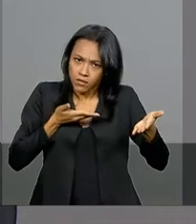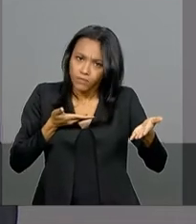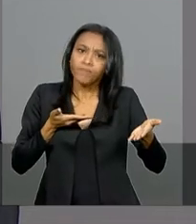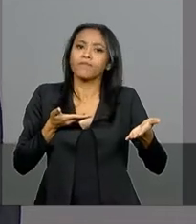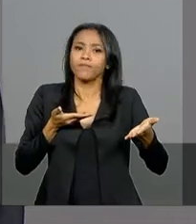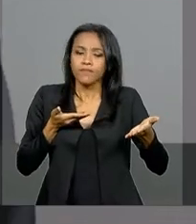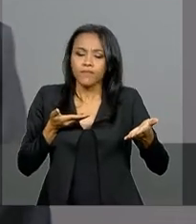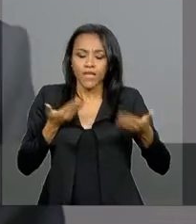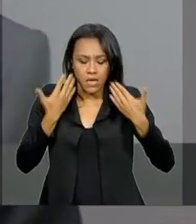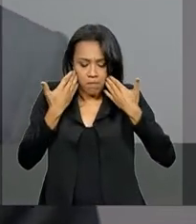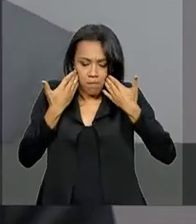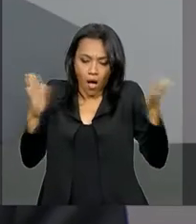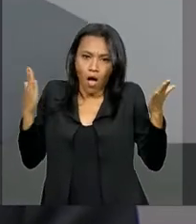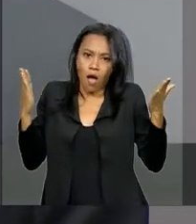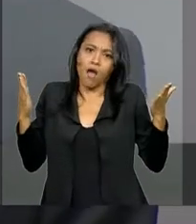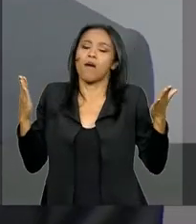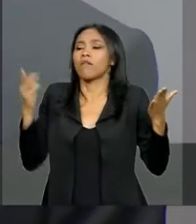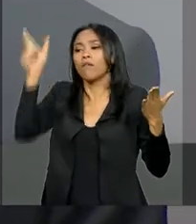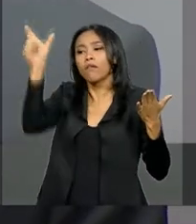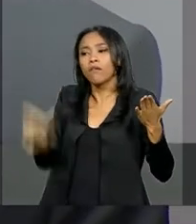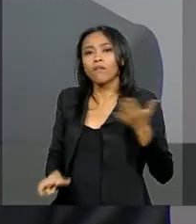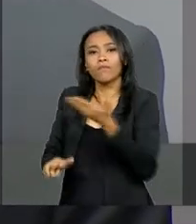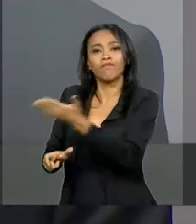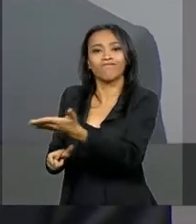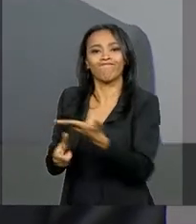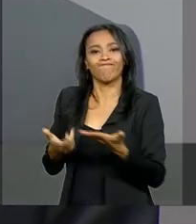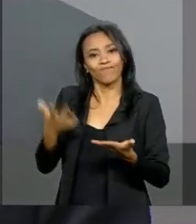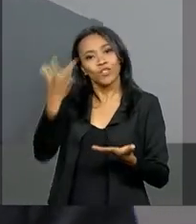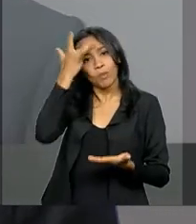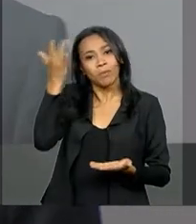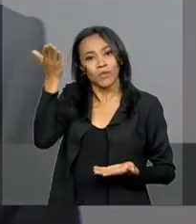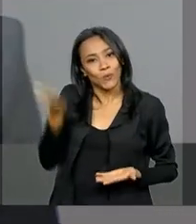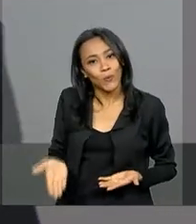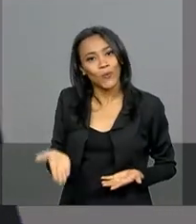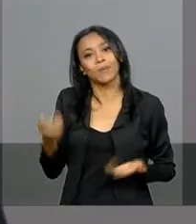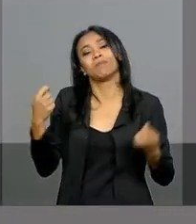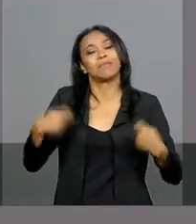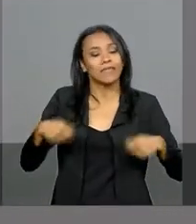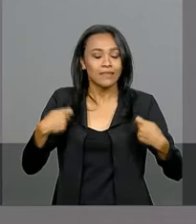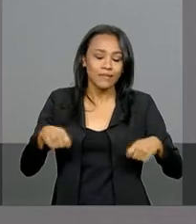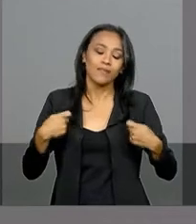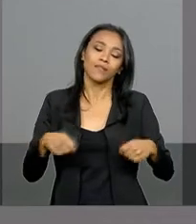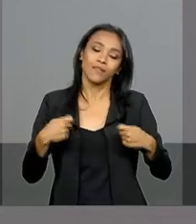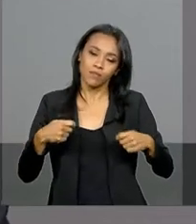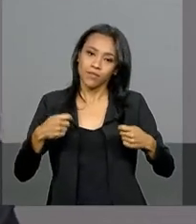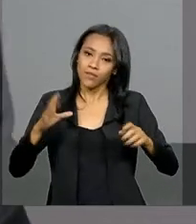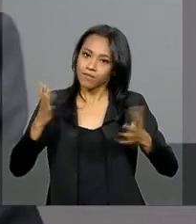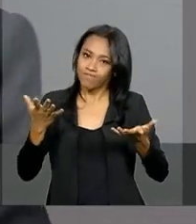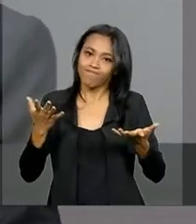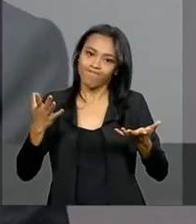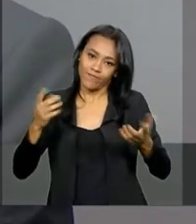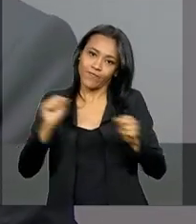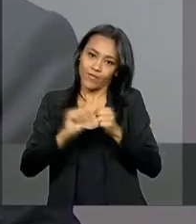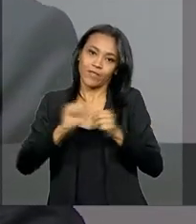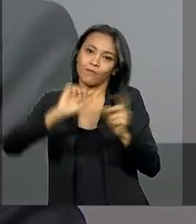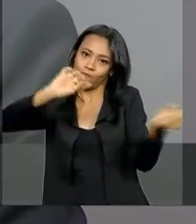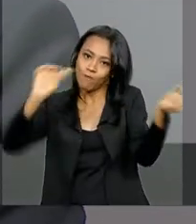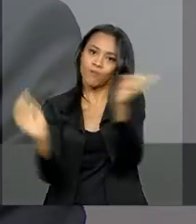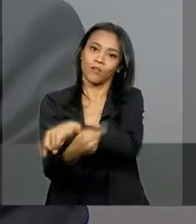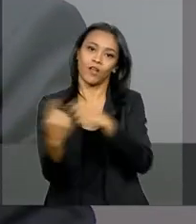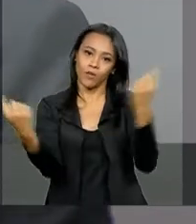escancara a intimidade de uma pessoa precisamos de meios para reagir a isso